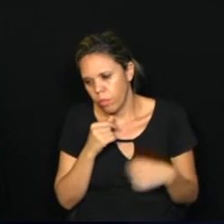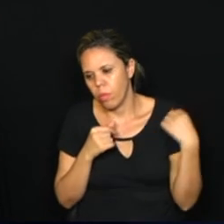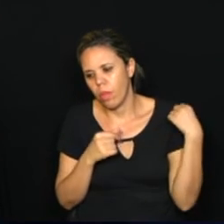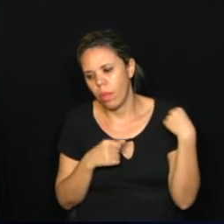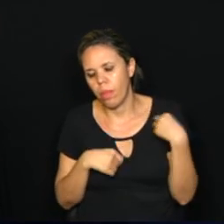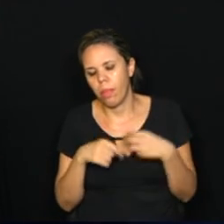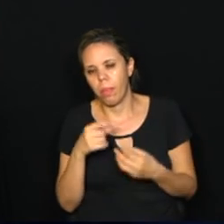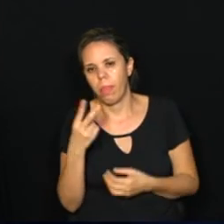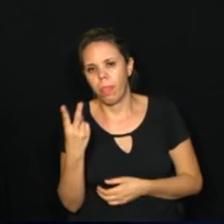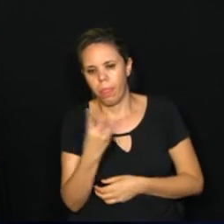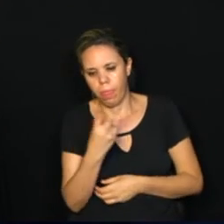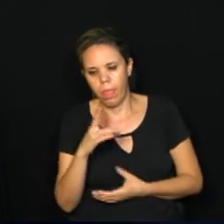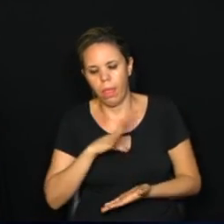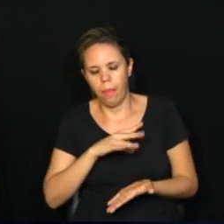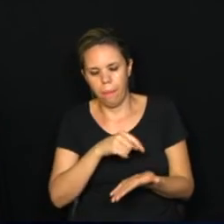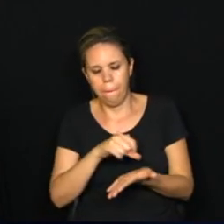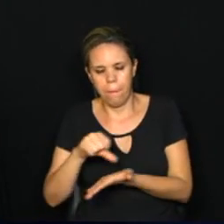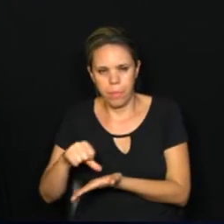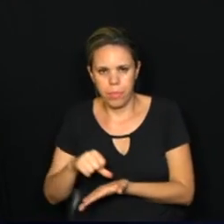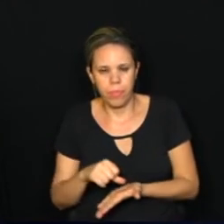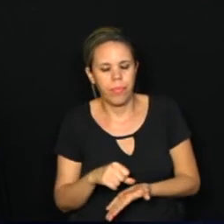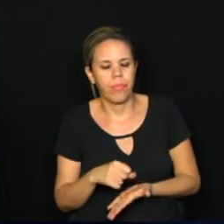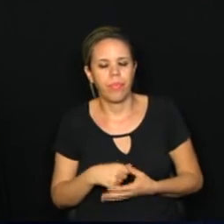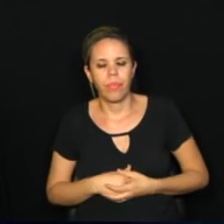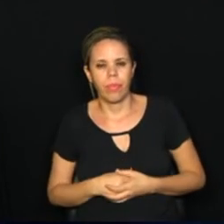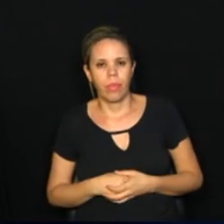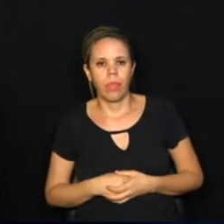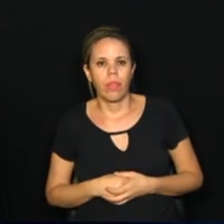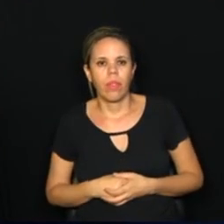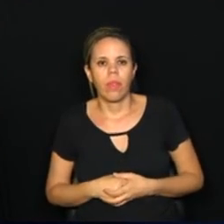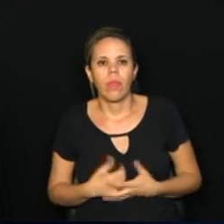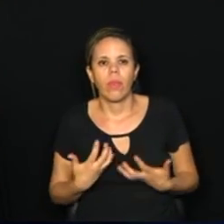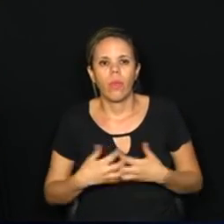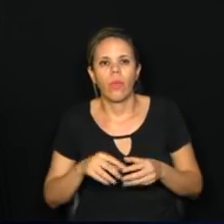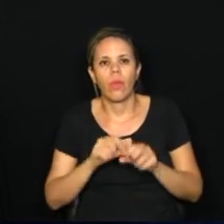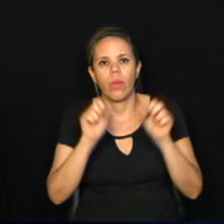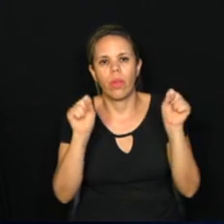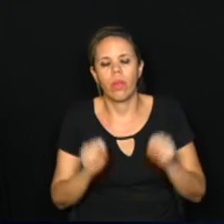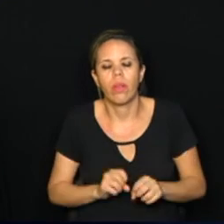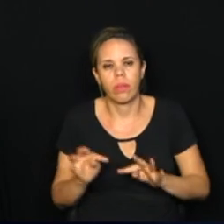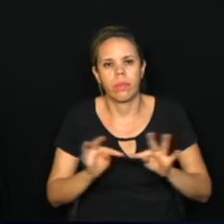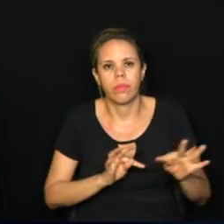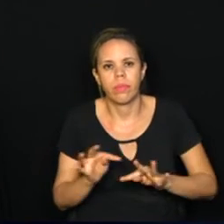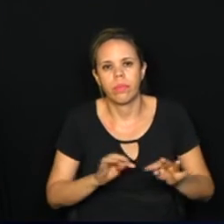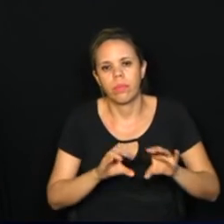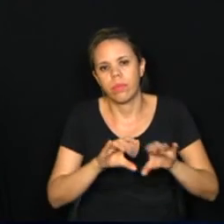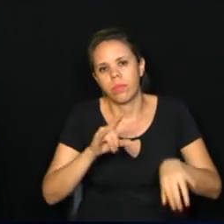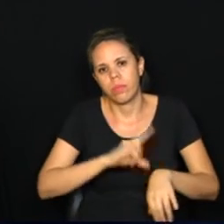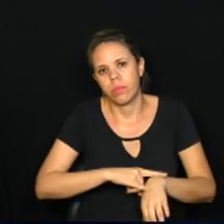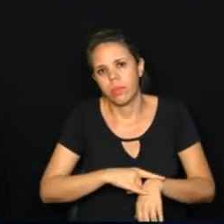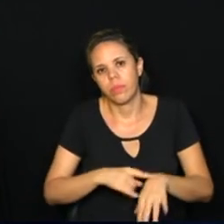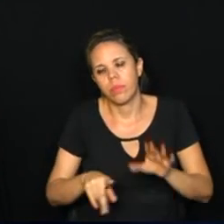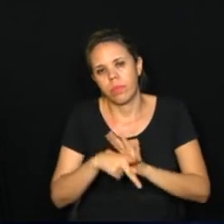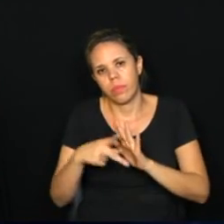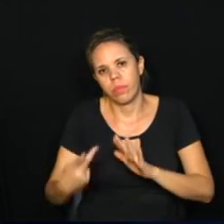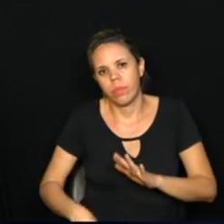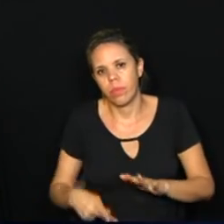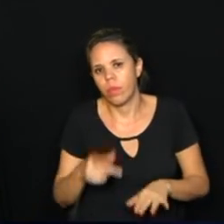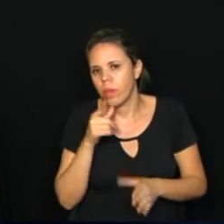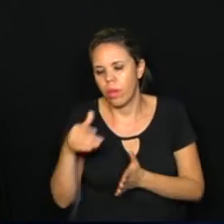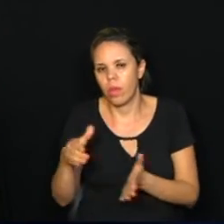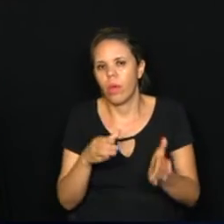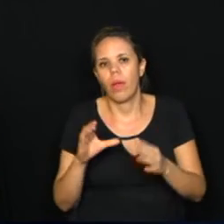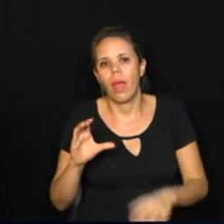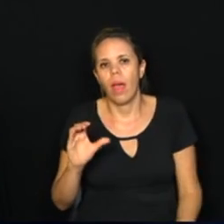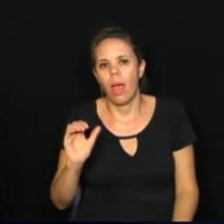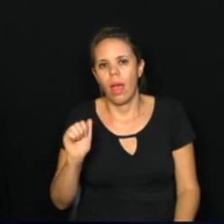2 municípios, inclusive está previsto a execução de um sistema de tratamento de esgoto no próprio Rio Camanducaia. É